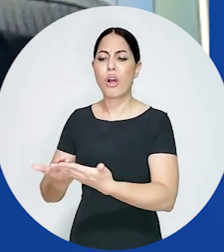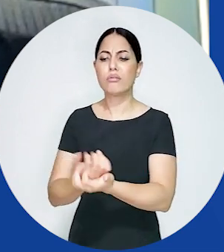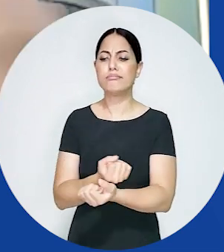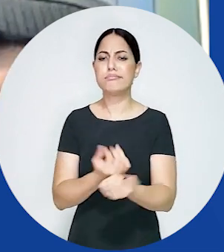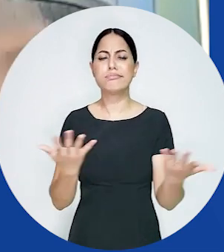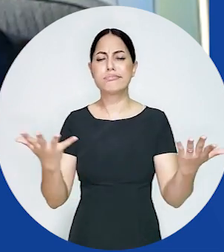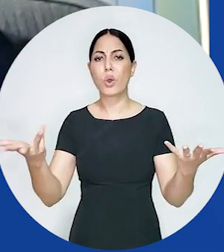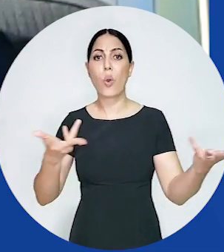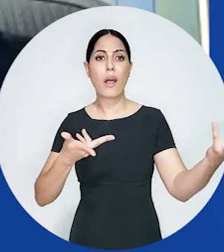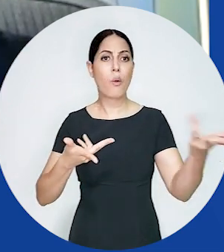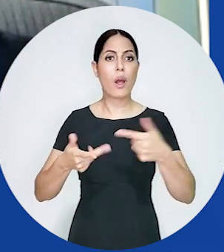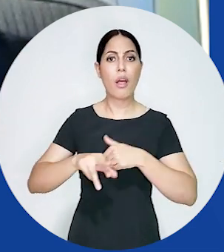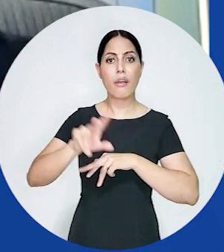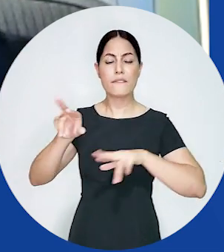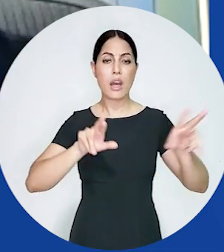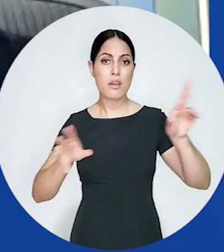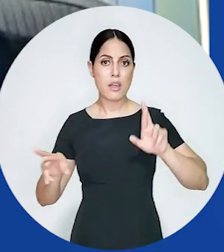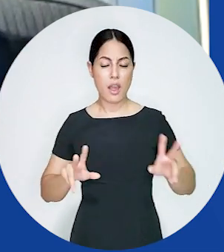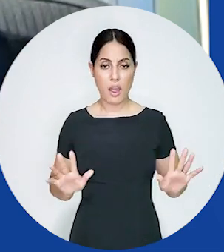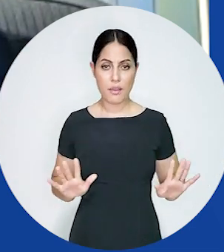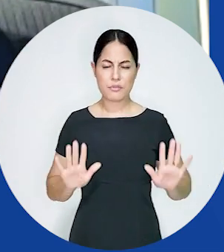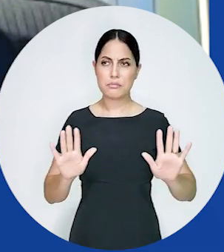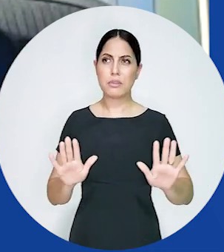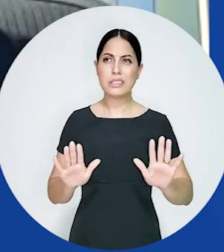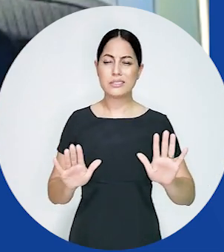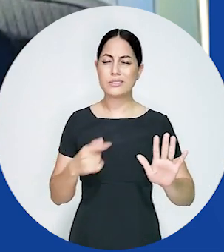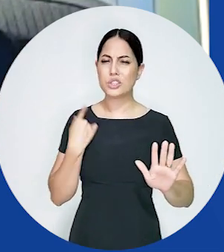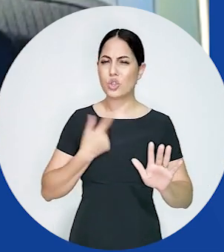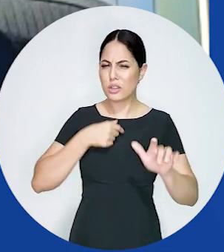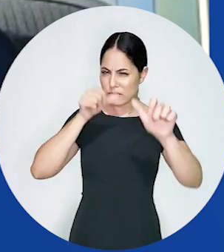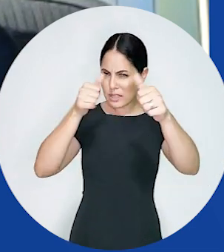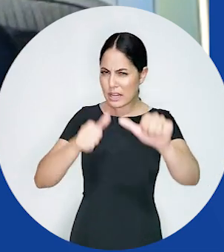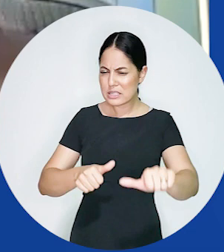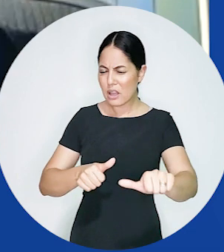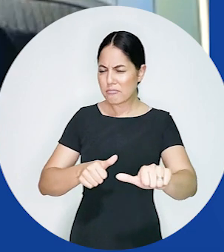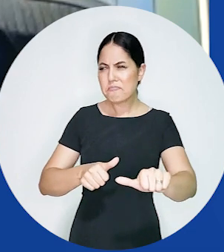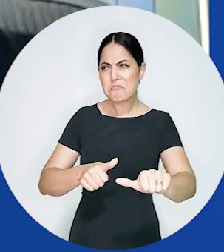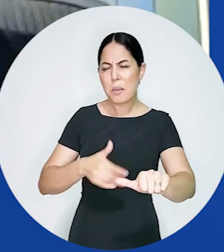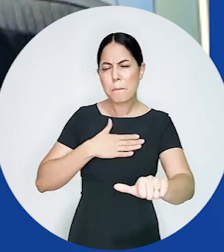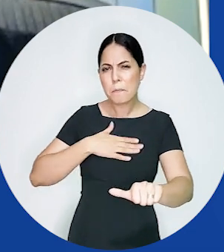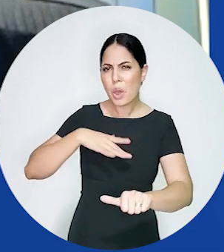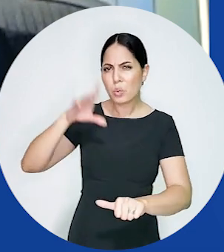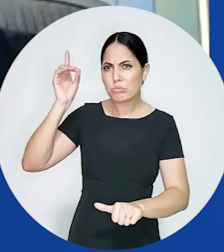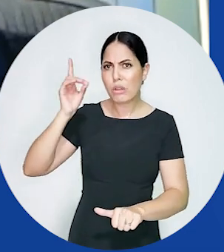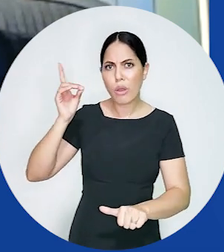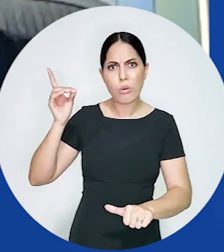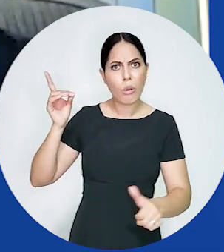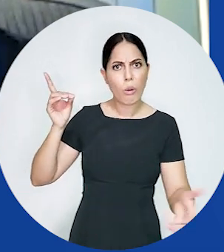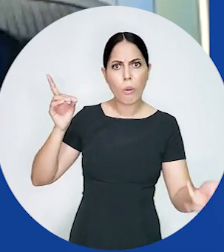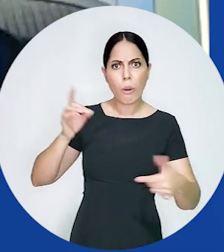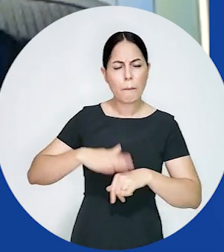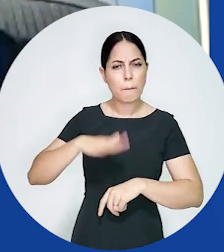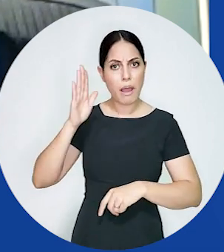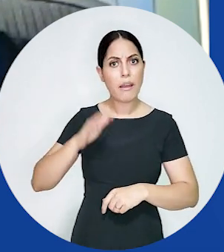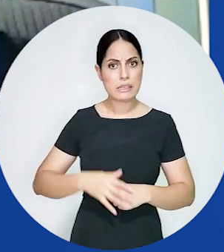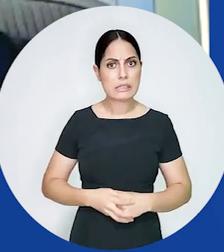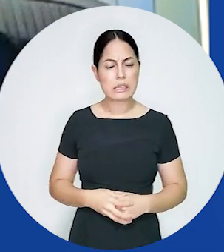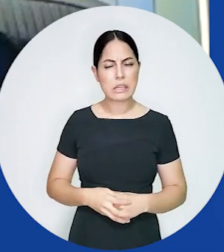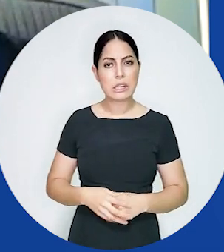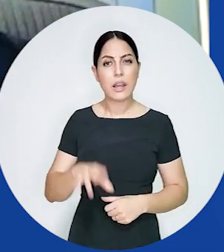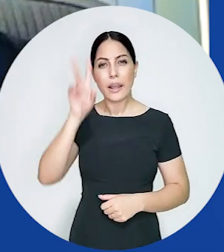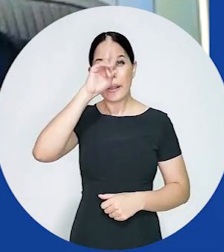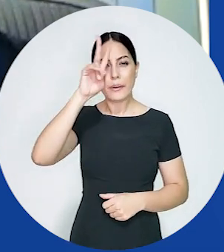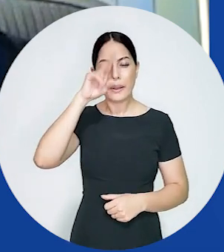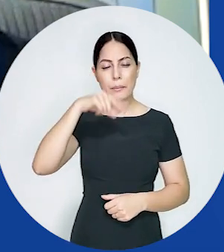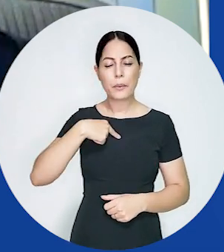Deve ser de qualidade variável. Né? Mas, mesmo assim, na média, meu Deus, eu gostava, quando eu era senador, eu ia ao